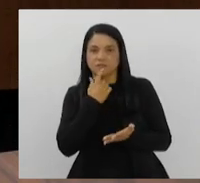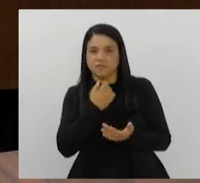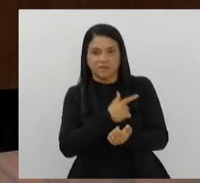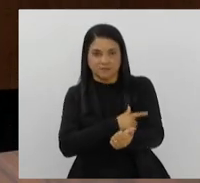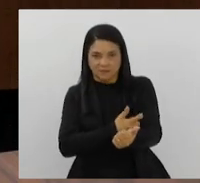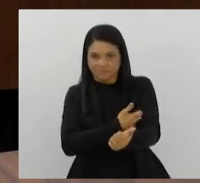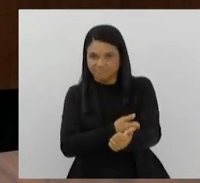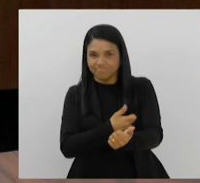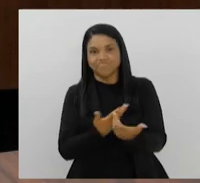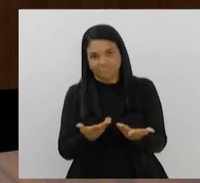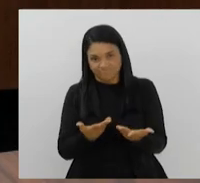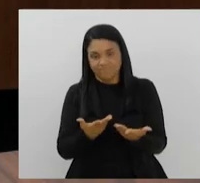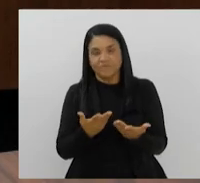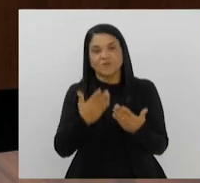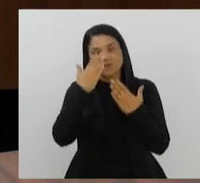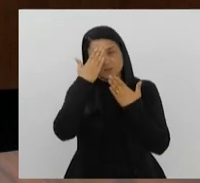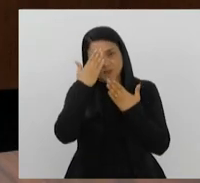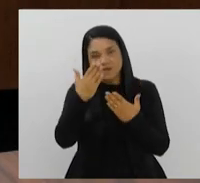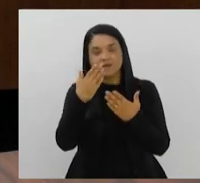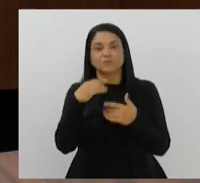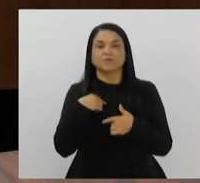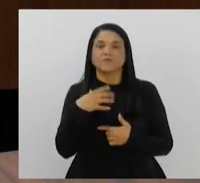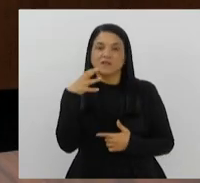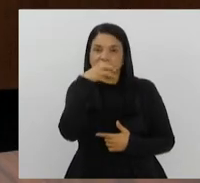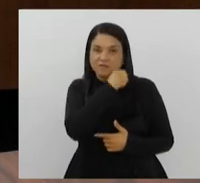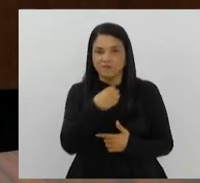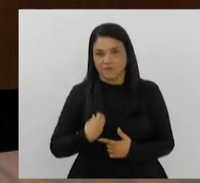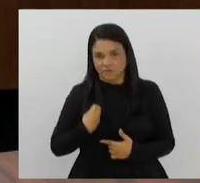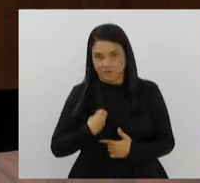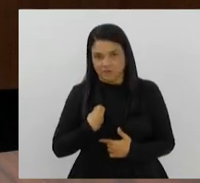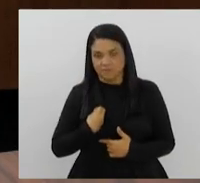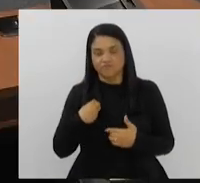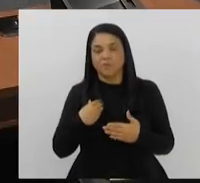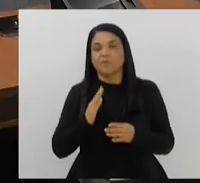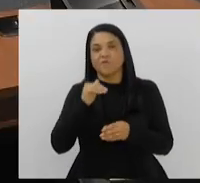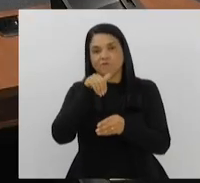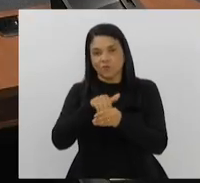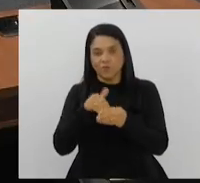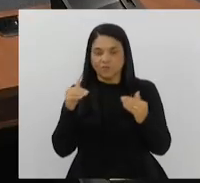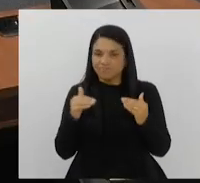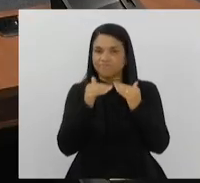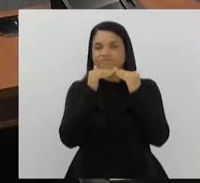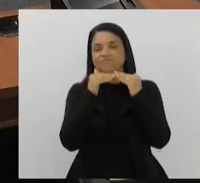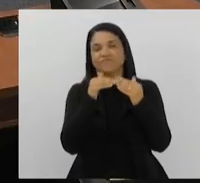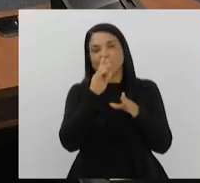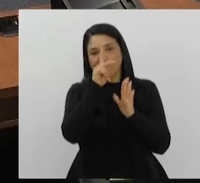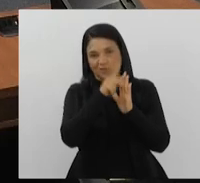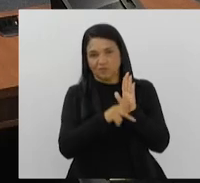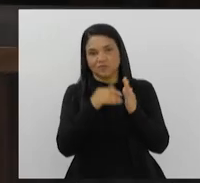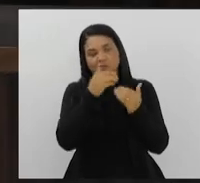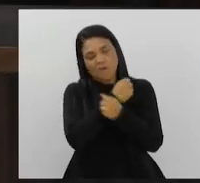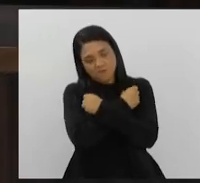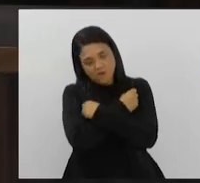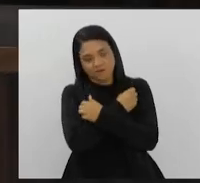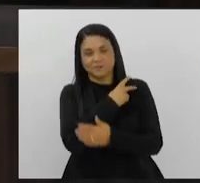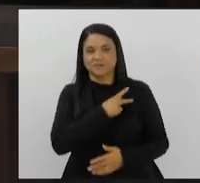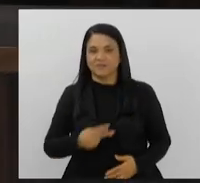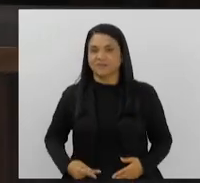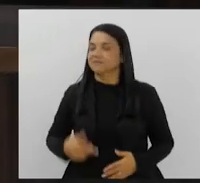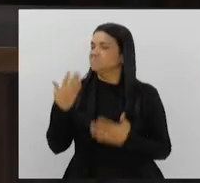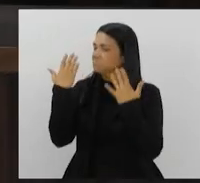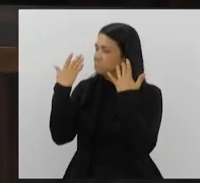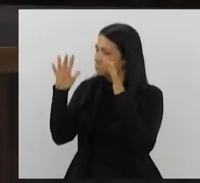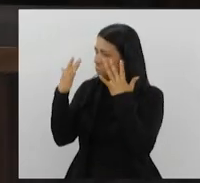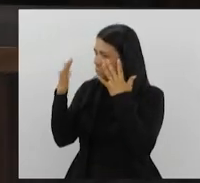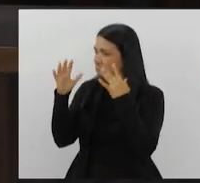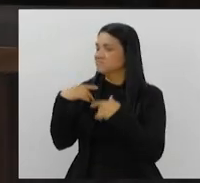muito importante. Obrigado a todos que votaram a favor desse projeto. Um abraço, presidente. Parabéns, nosso nobre